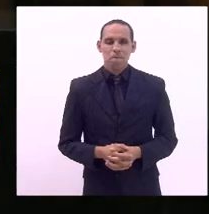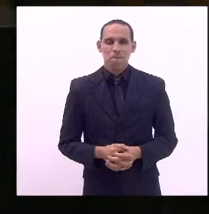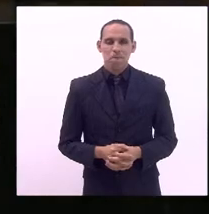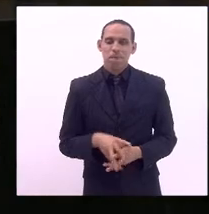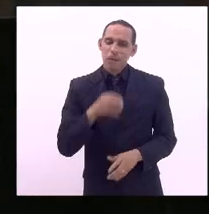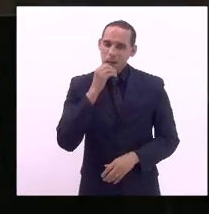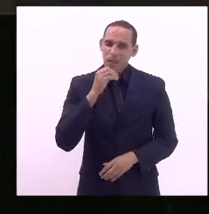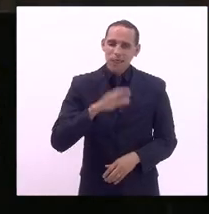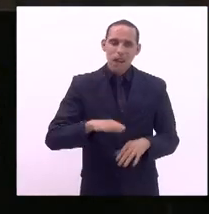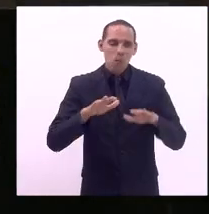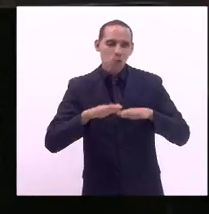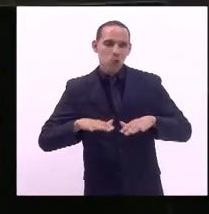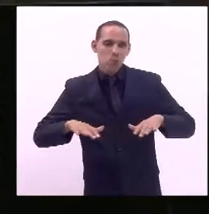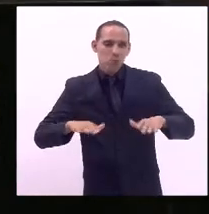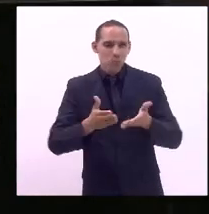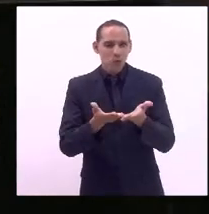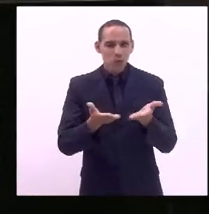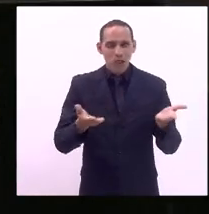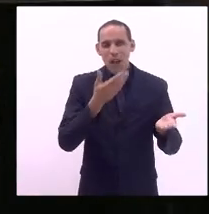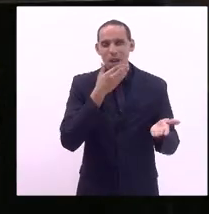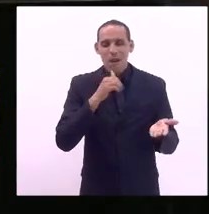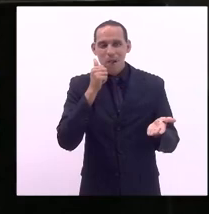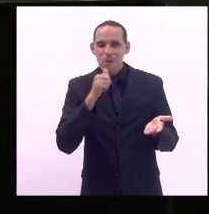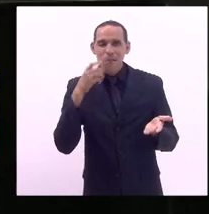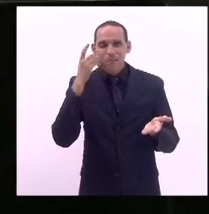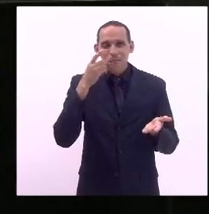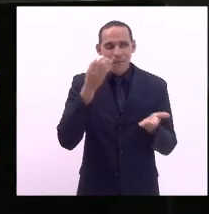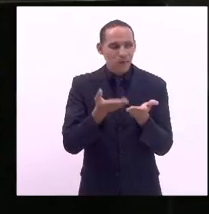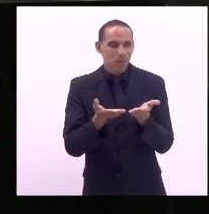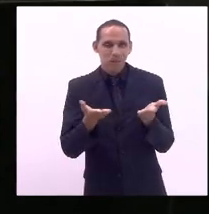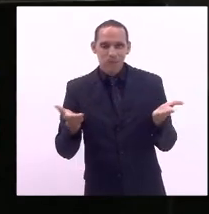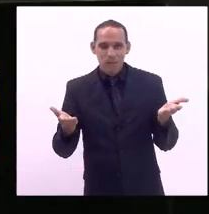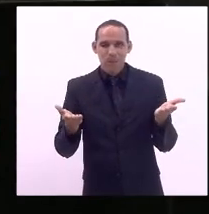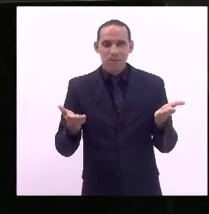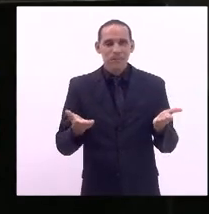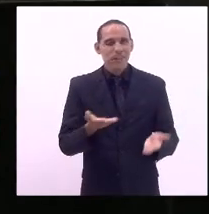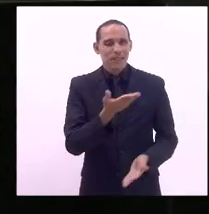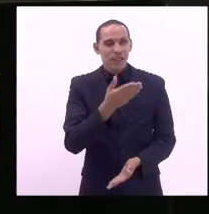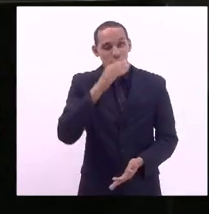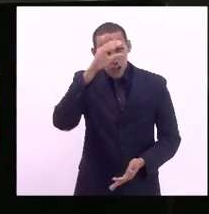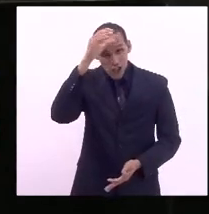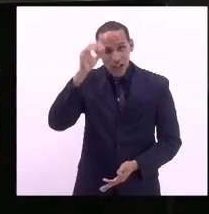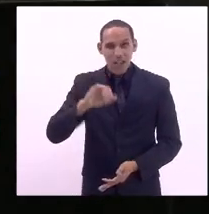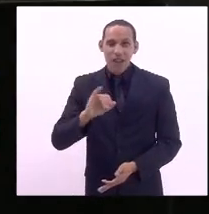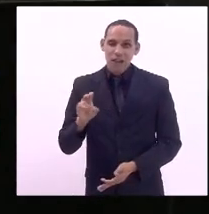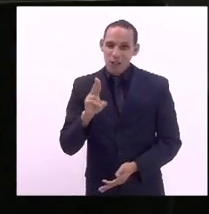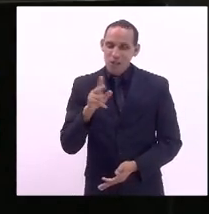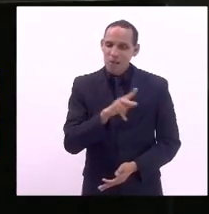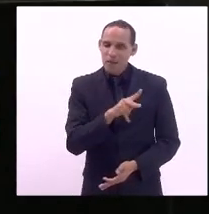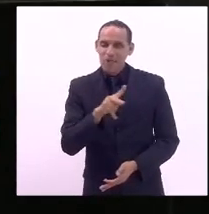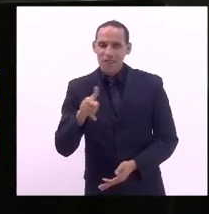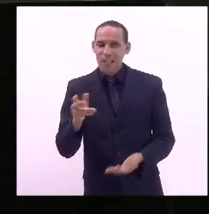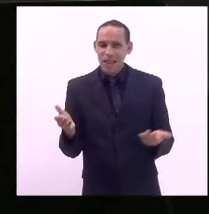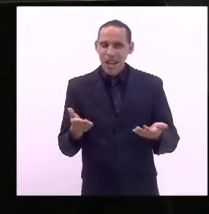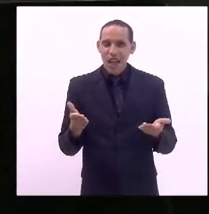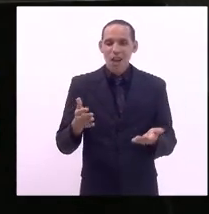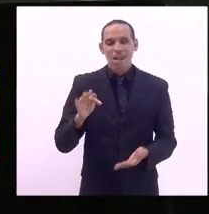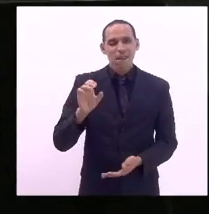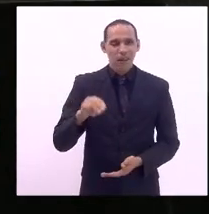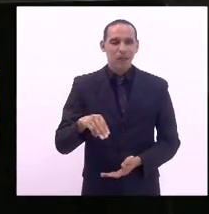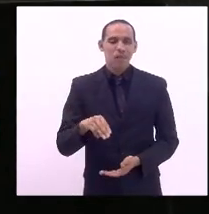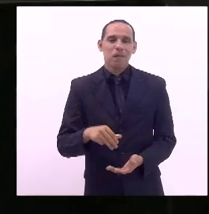Uma boa tarde a todos e a todas, deputados e deputadas, nobre deputada Tia Ju, que preside esse expediente